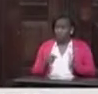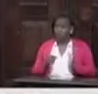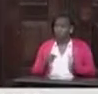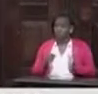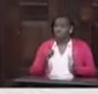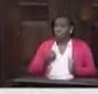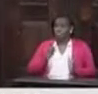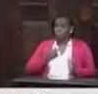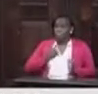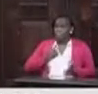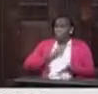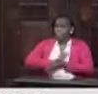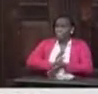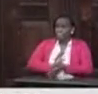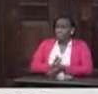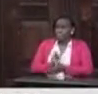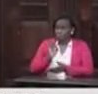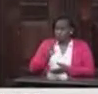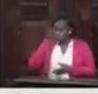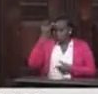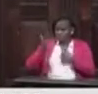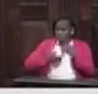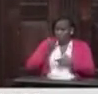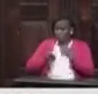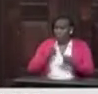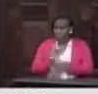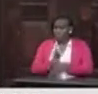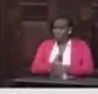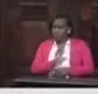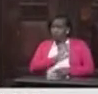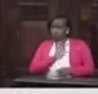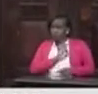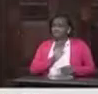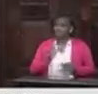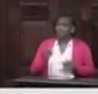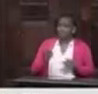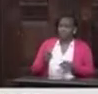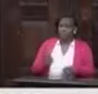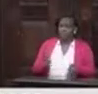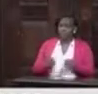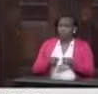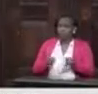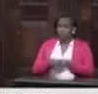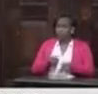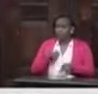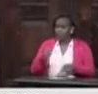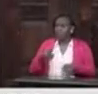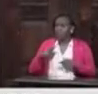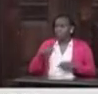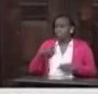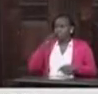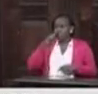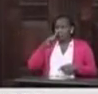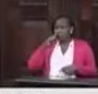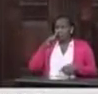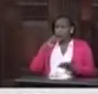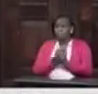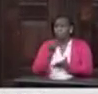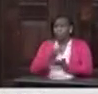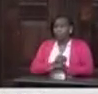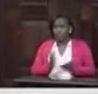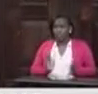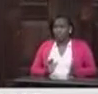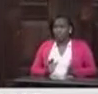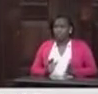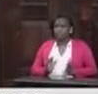é cruel apenas com os servidores da segurança que se colocam numa posição de vulnerabilidade